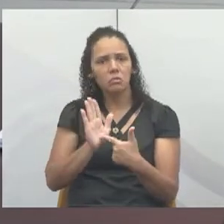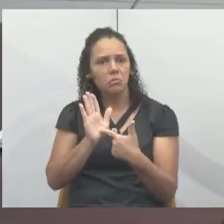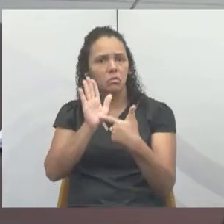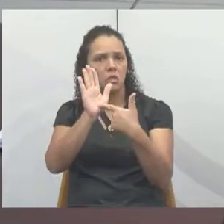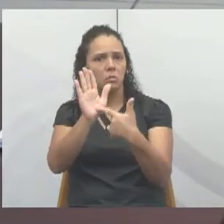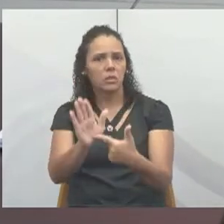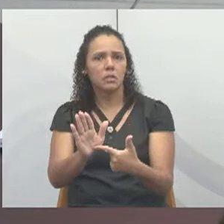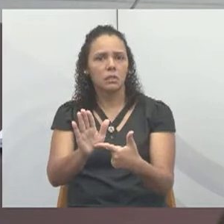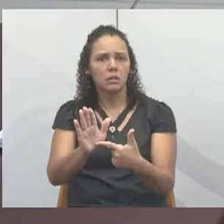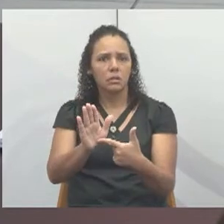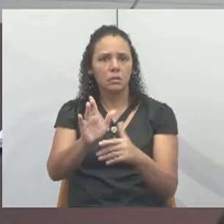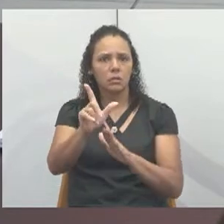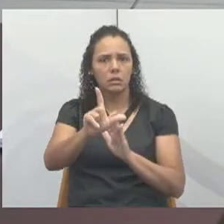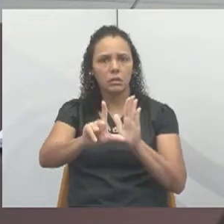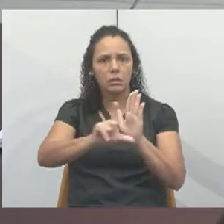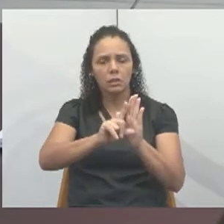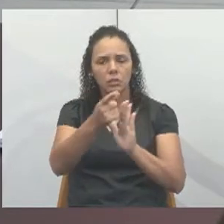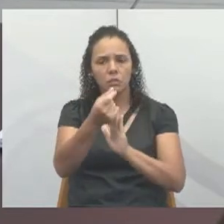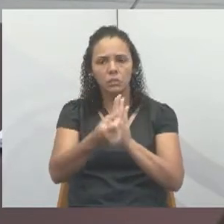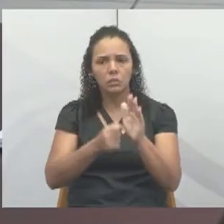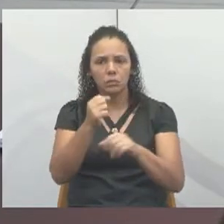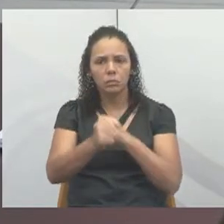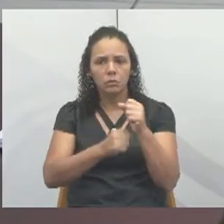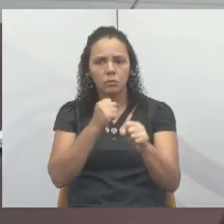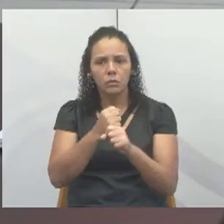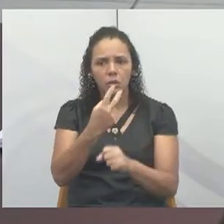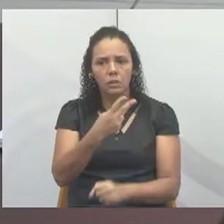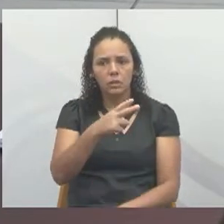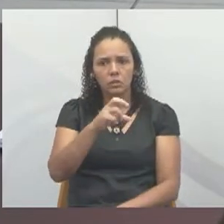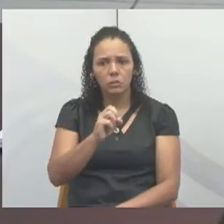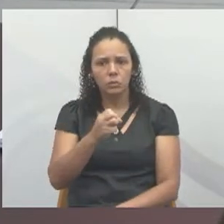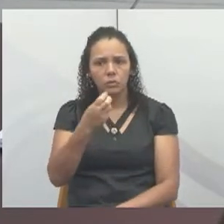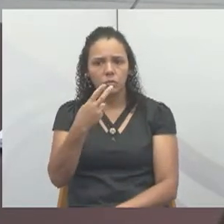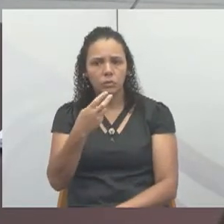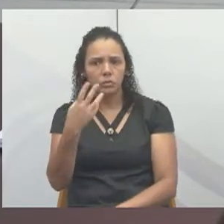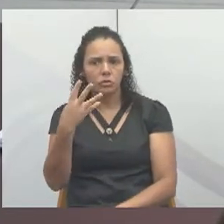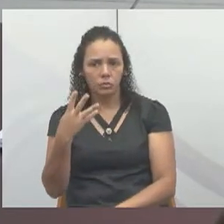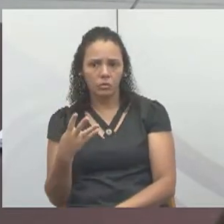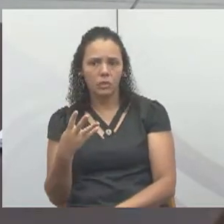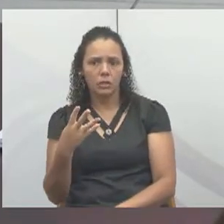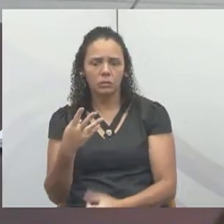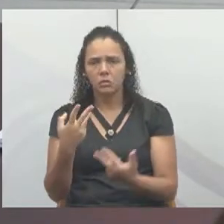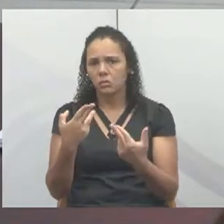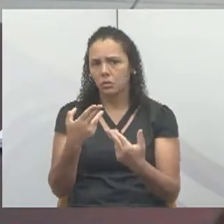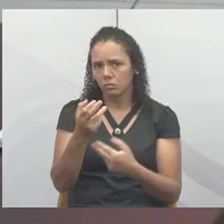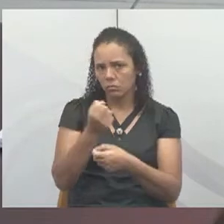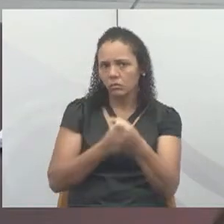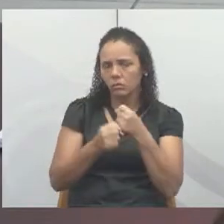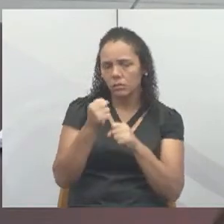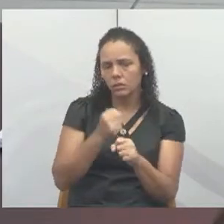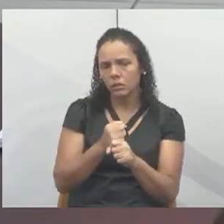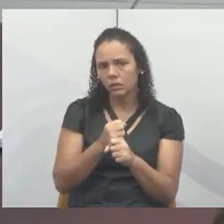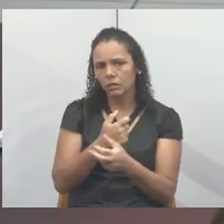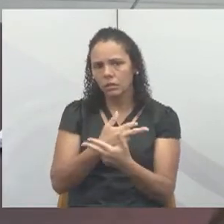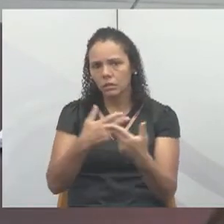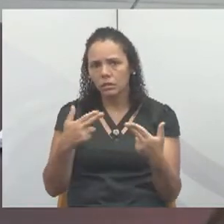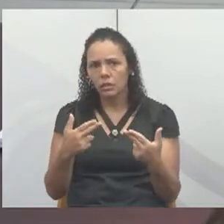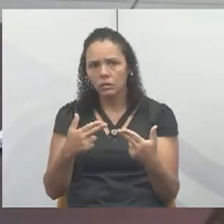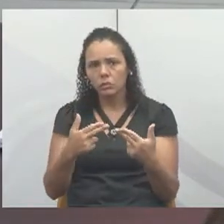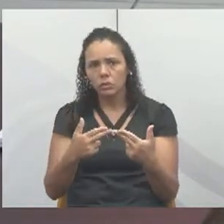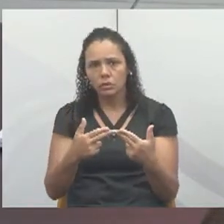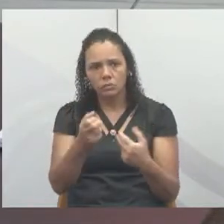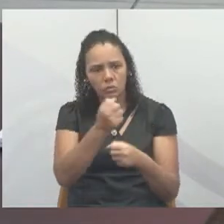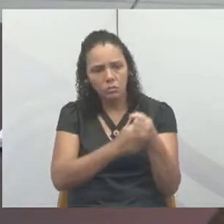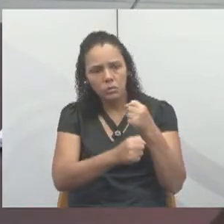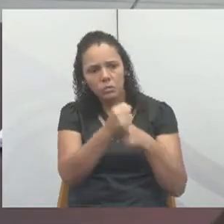dessa da LOA para 2024, como veio a para 2023, e muitas coisas que foi falada na LOA de